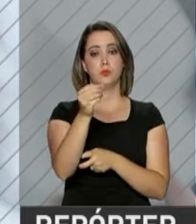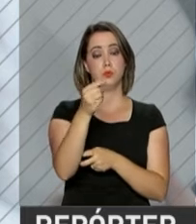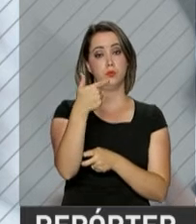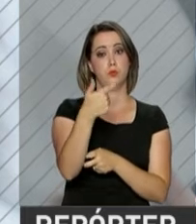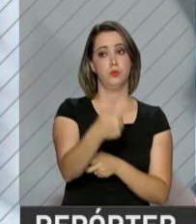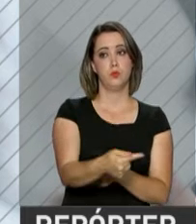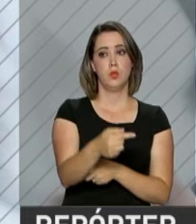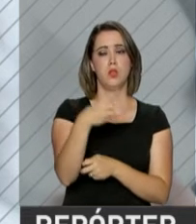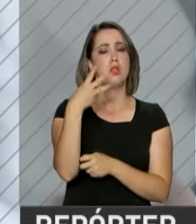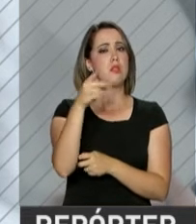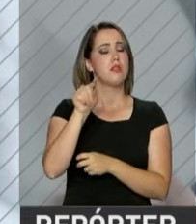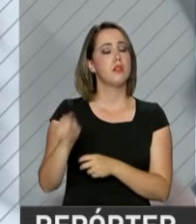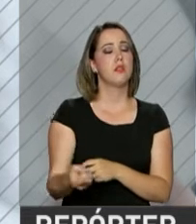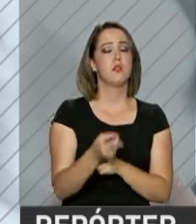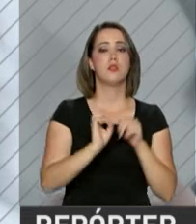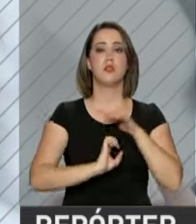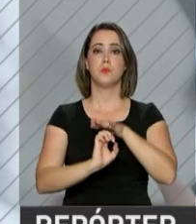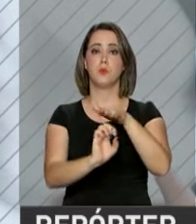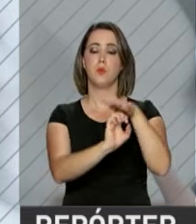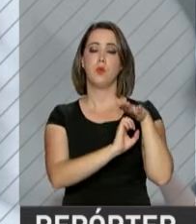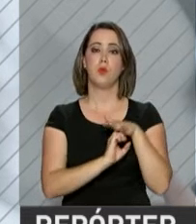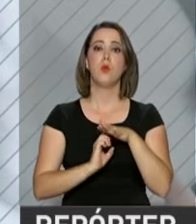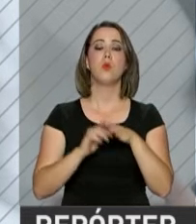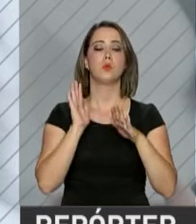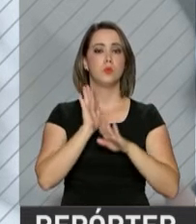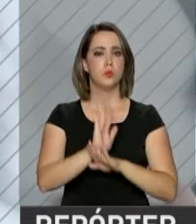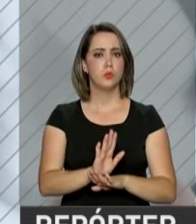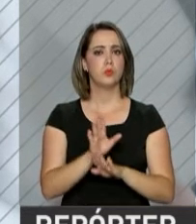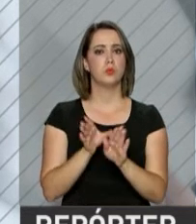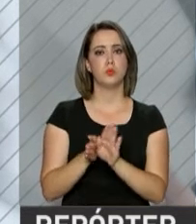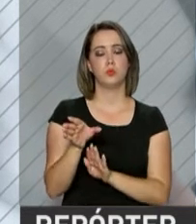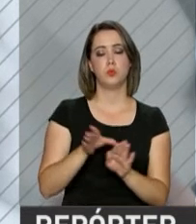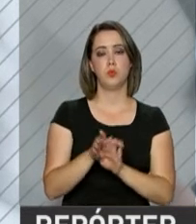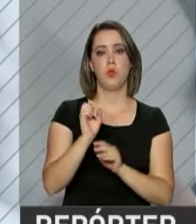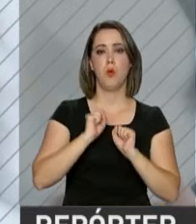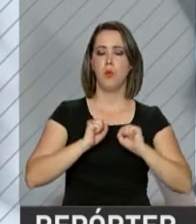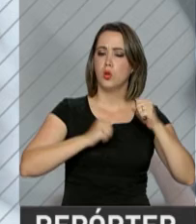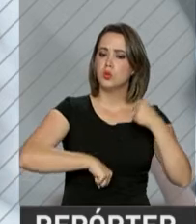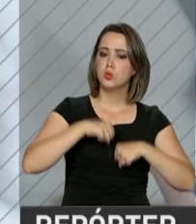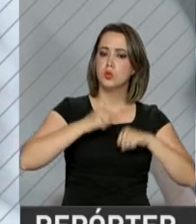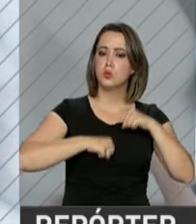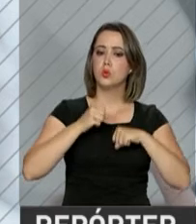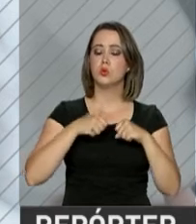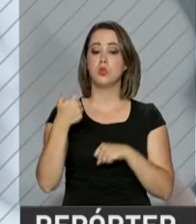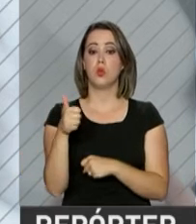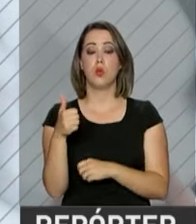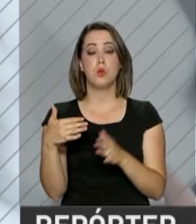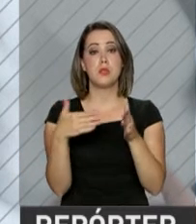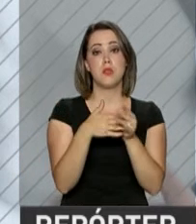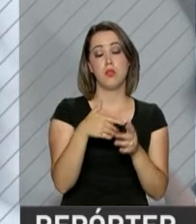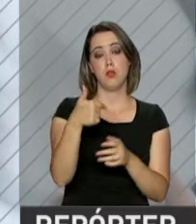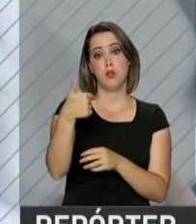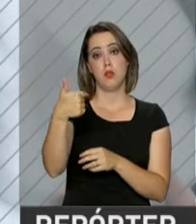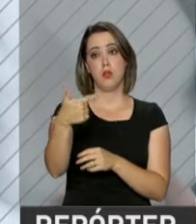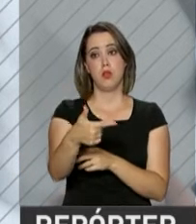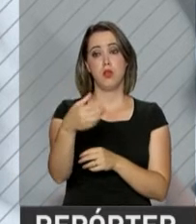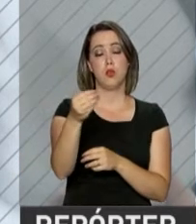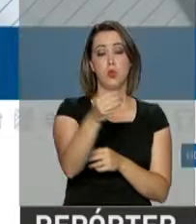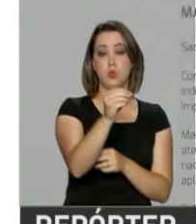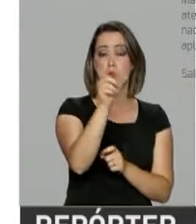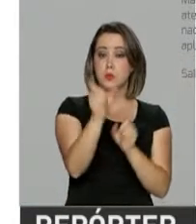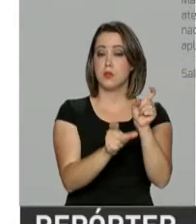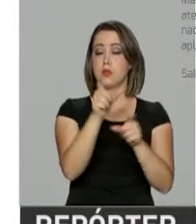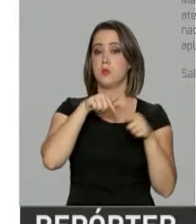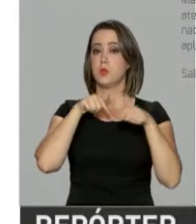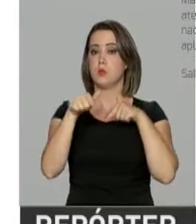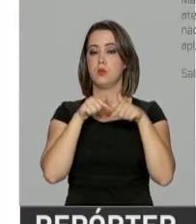3 mil empresas sejam atendidas podem participar empresas industriais que têm entre 11 e 200 empregados o